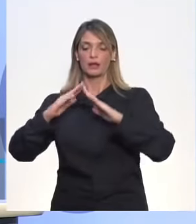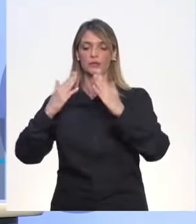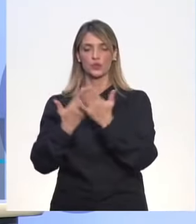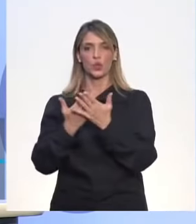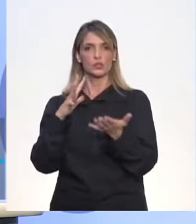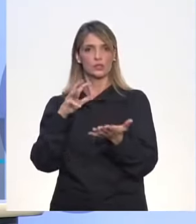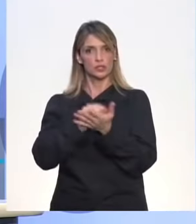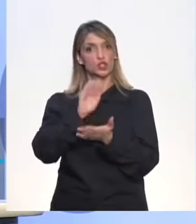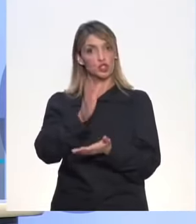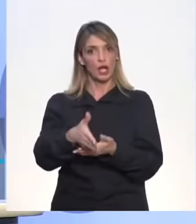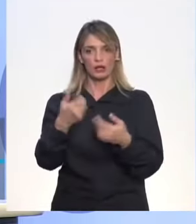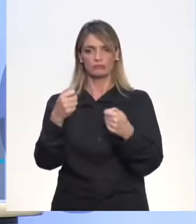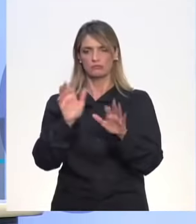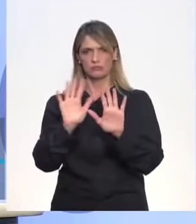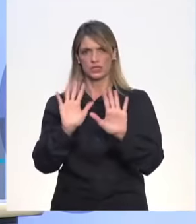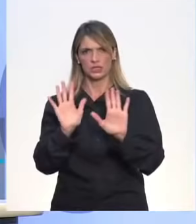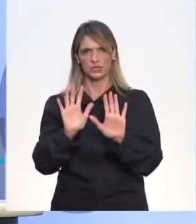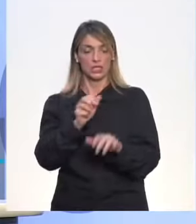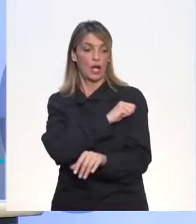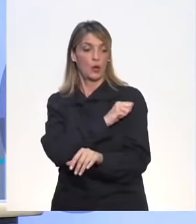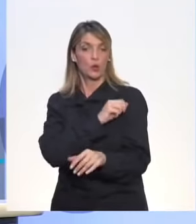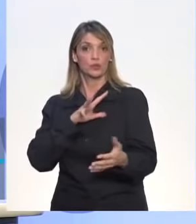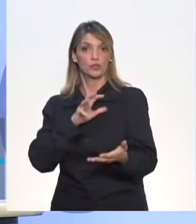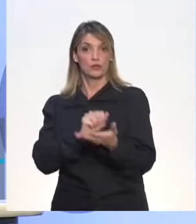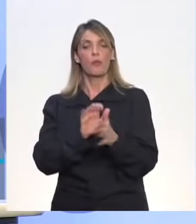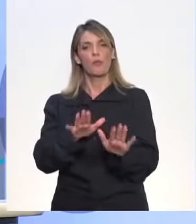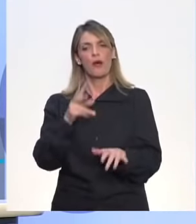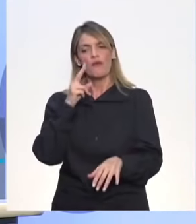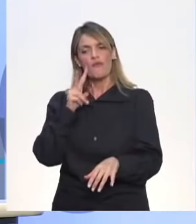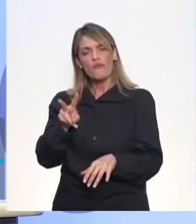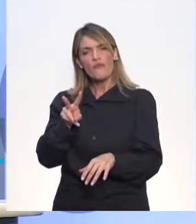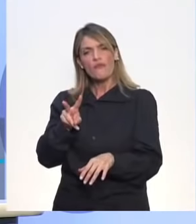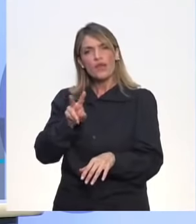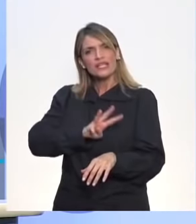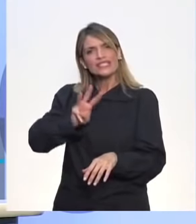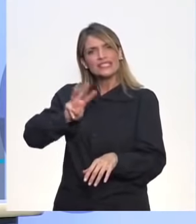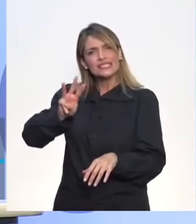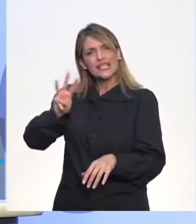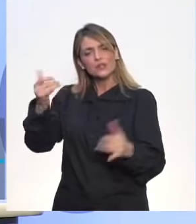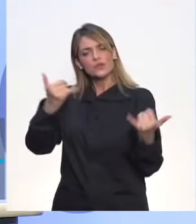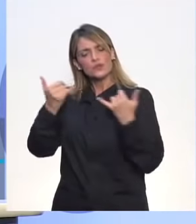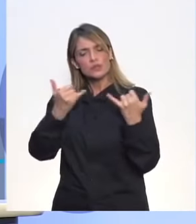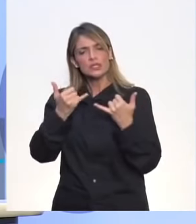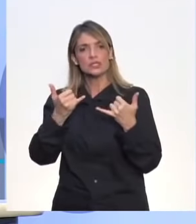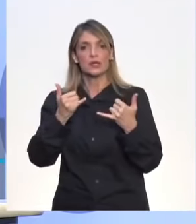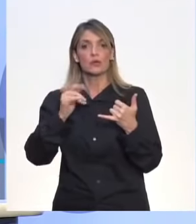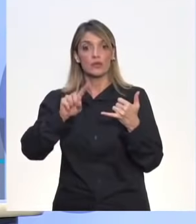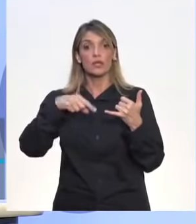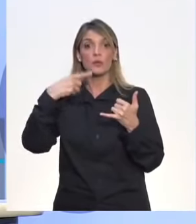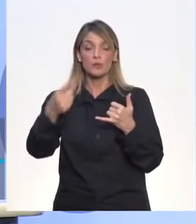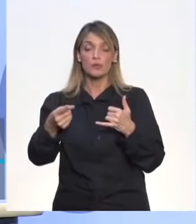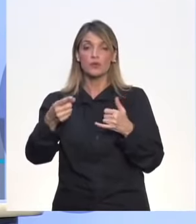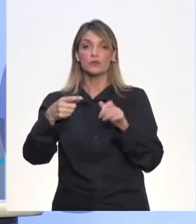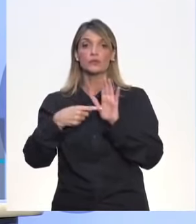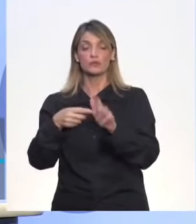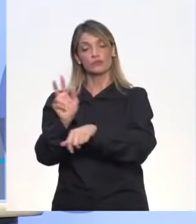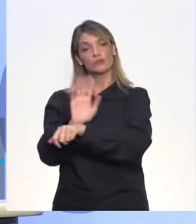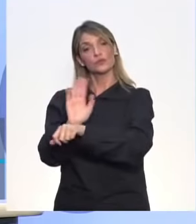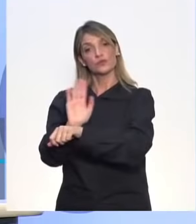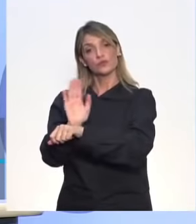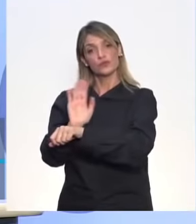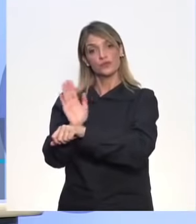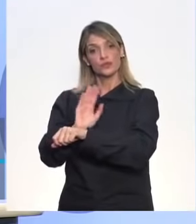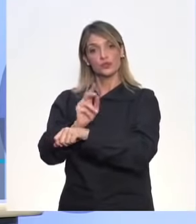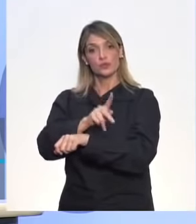já não precisa fazer mais mas é bom entrar lá no site Zinho vem informação direitinho em breve a gente vai estar por um videozinho do professor